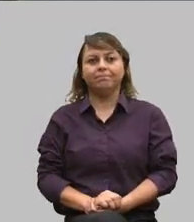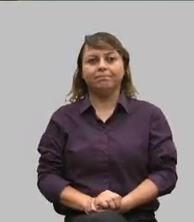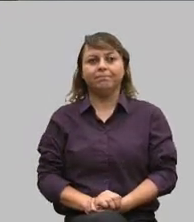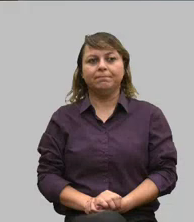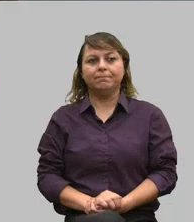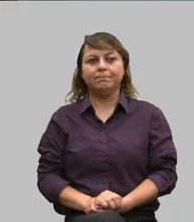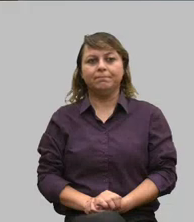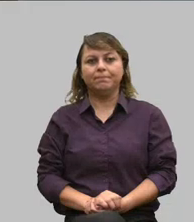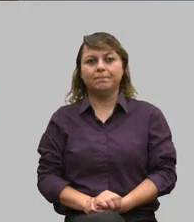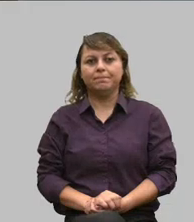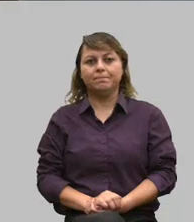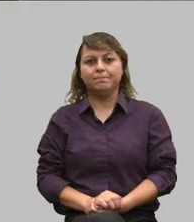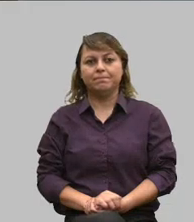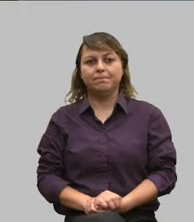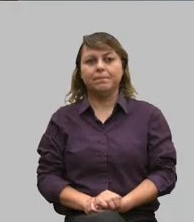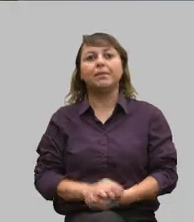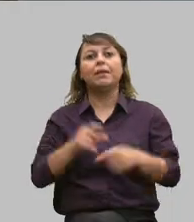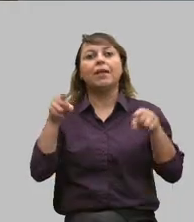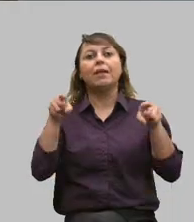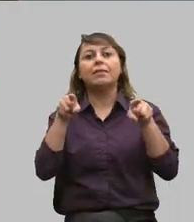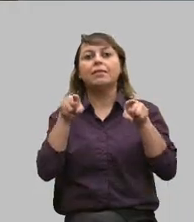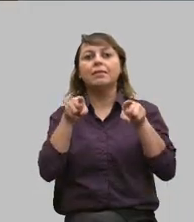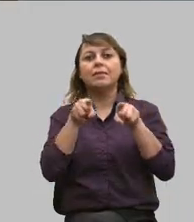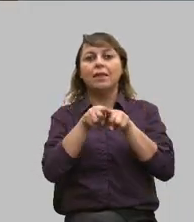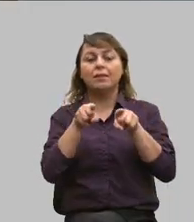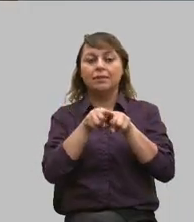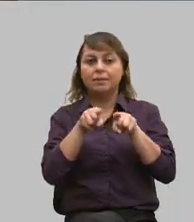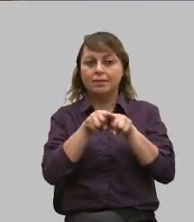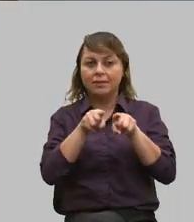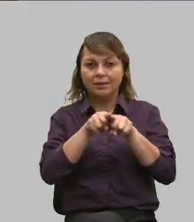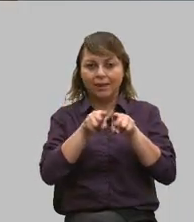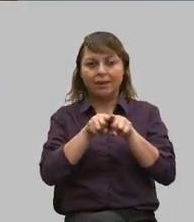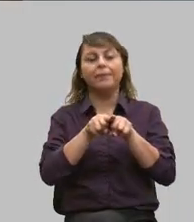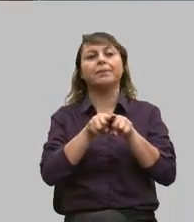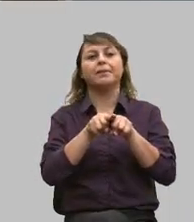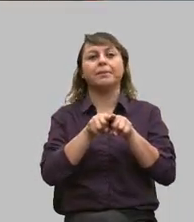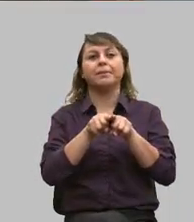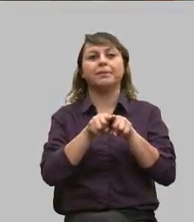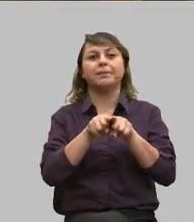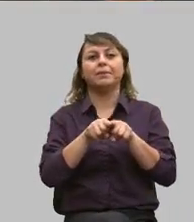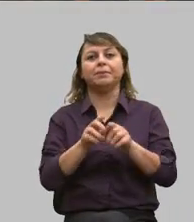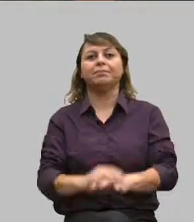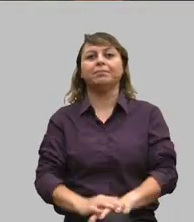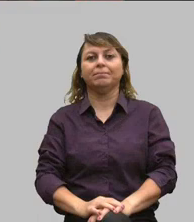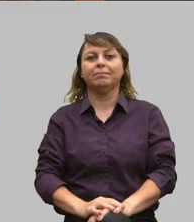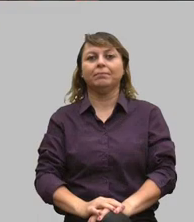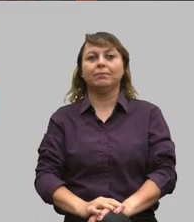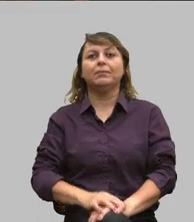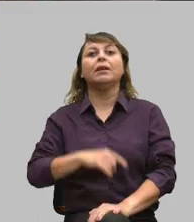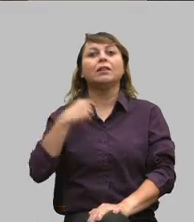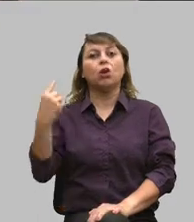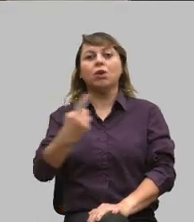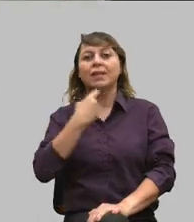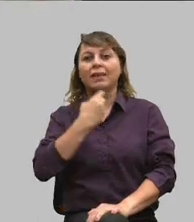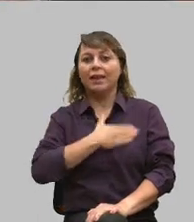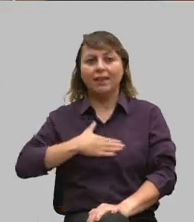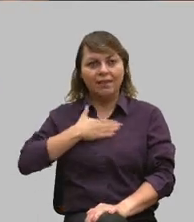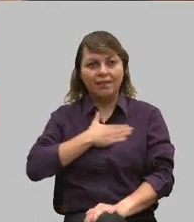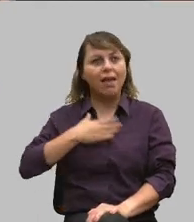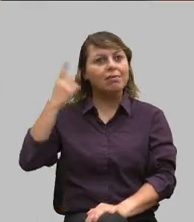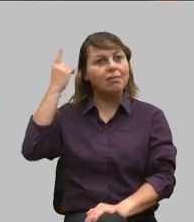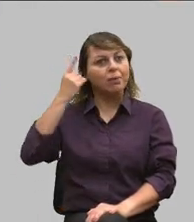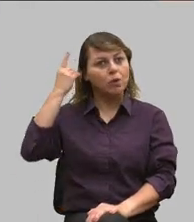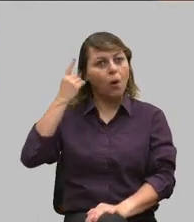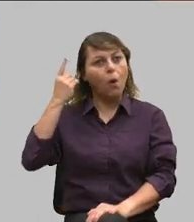A e também aqui a pedido da nossa querida deputada o